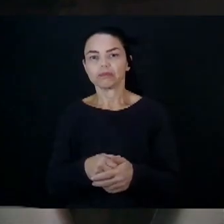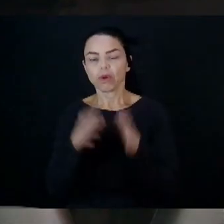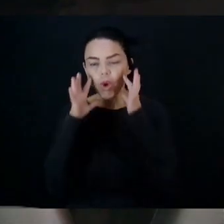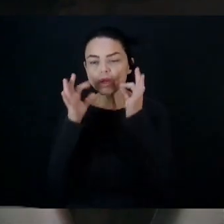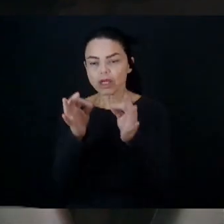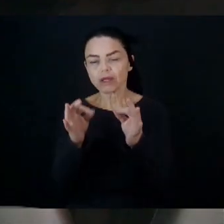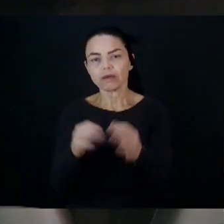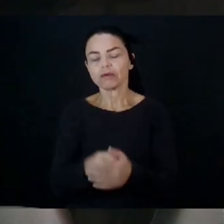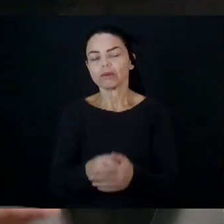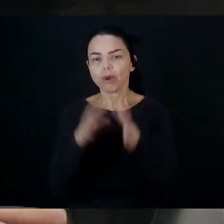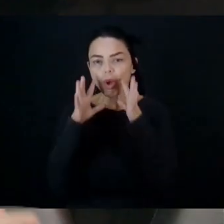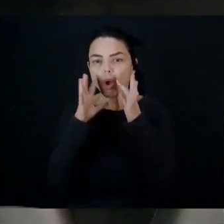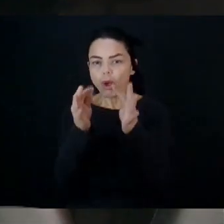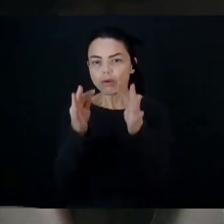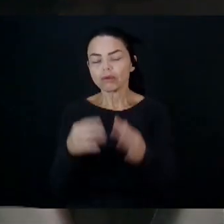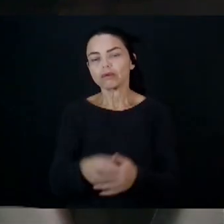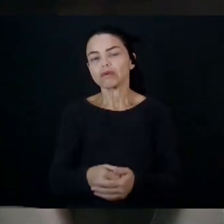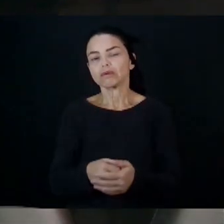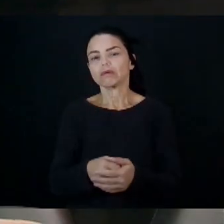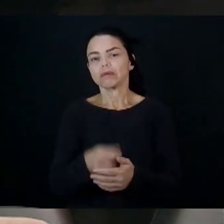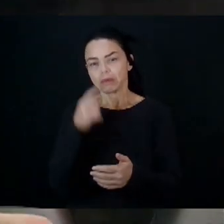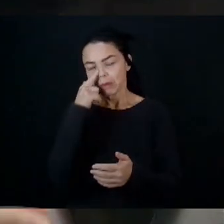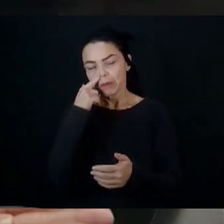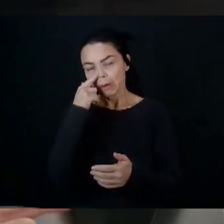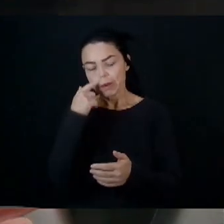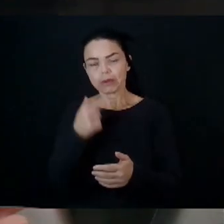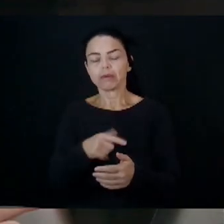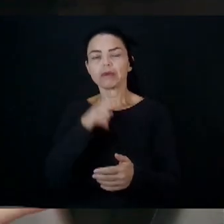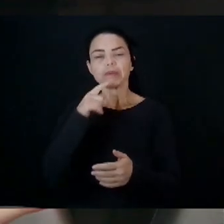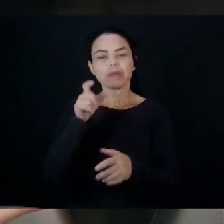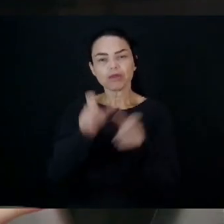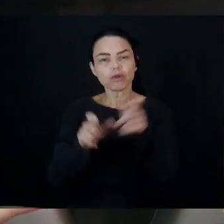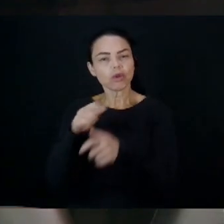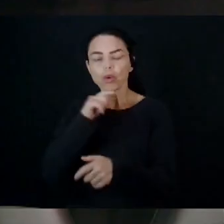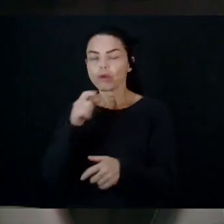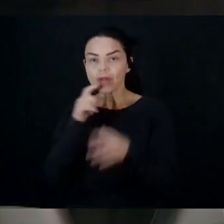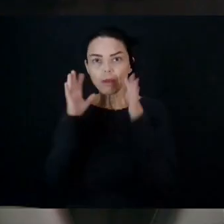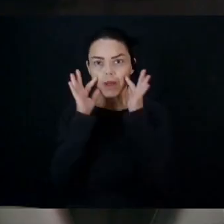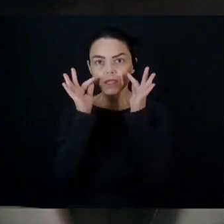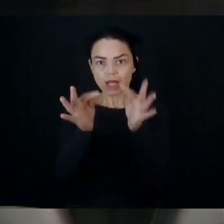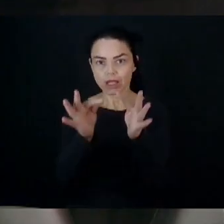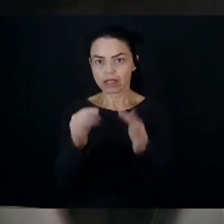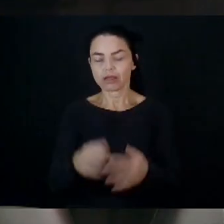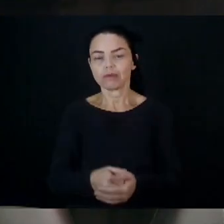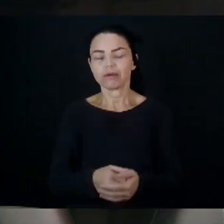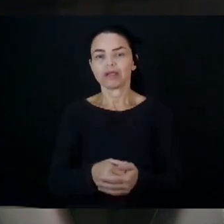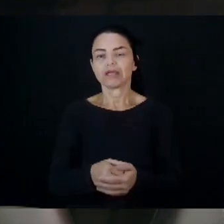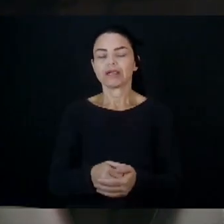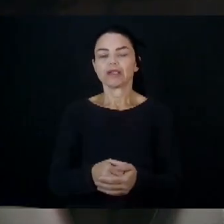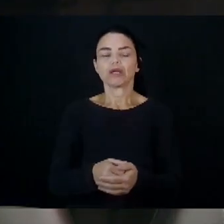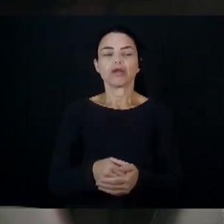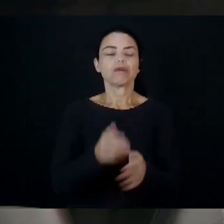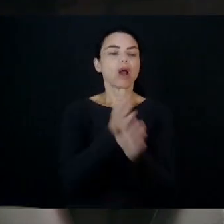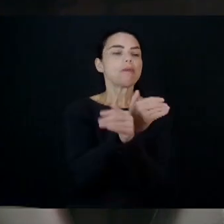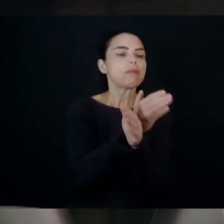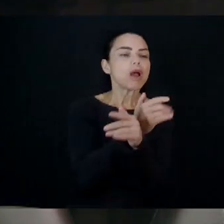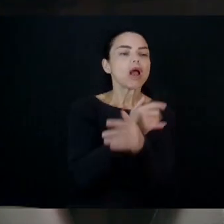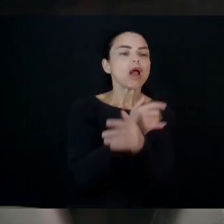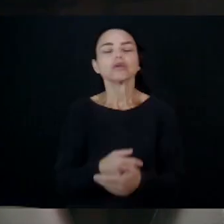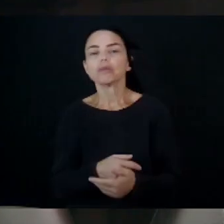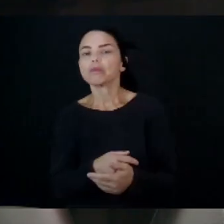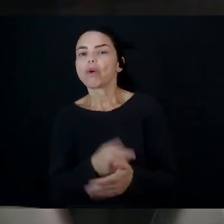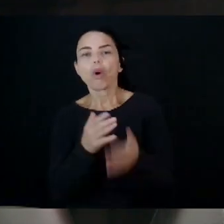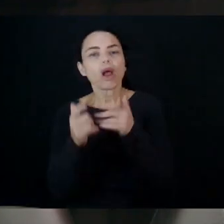mantinha atenção por um período menor. Depois de um período ali trabalhando tudo junto, com aquele estímulo, ela